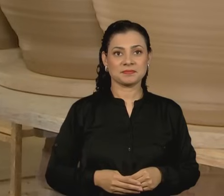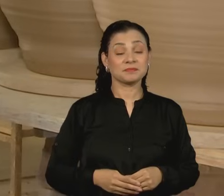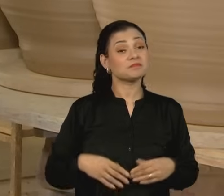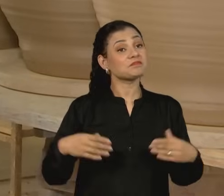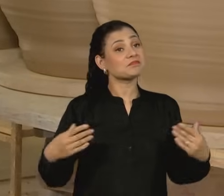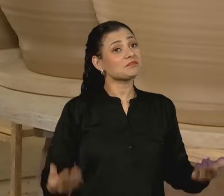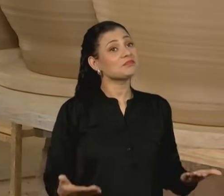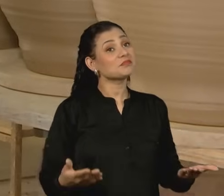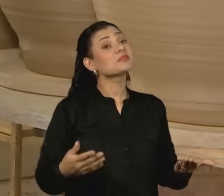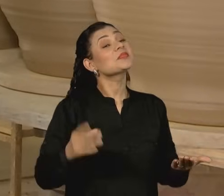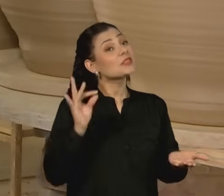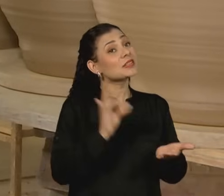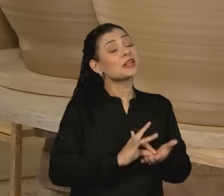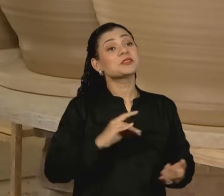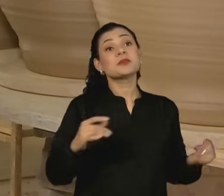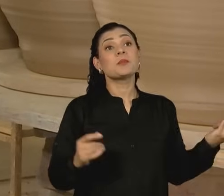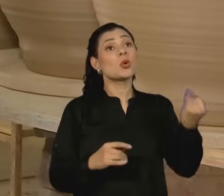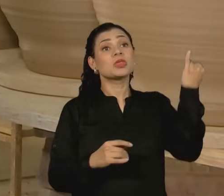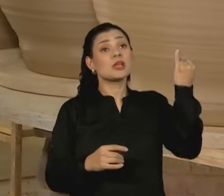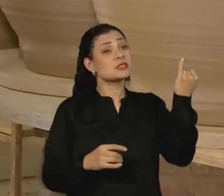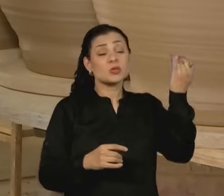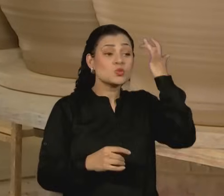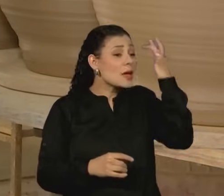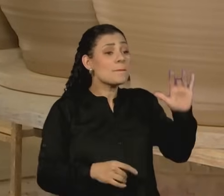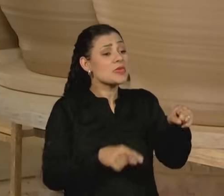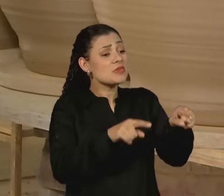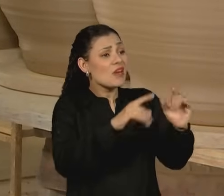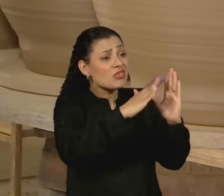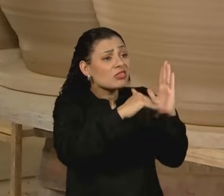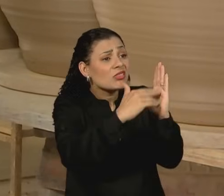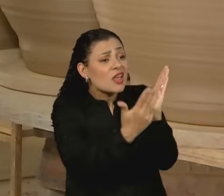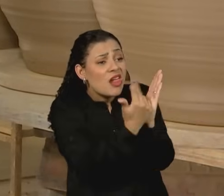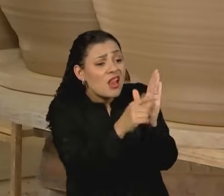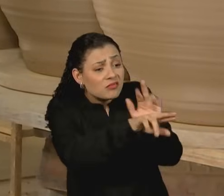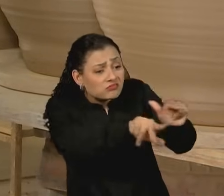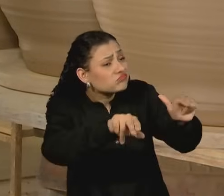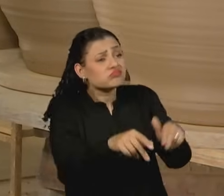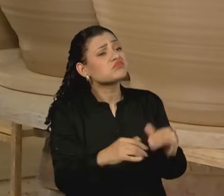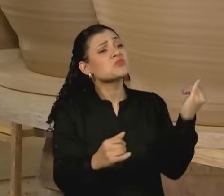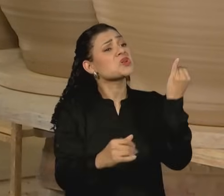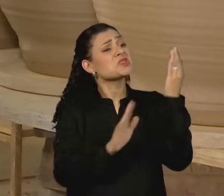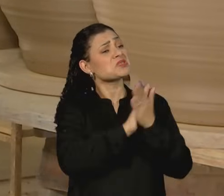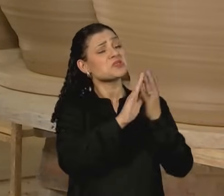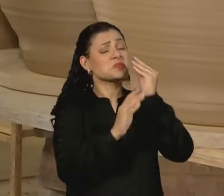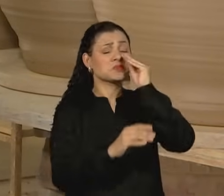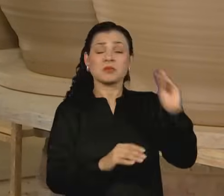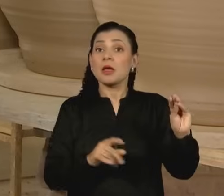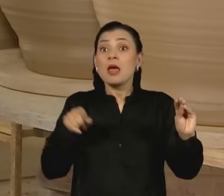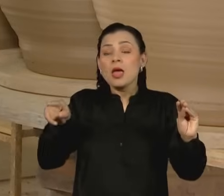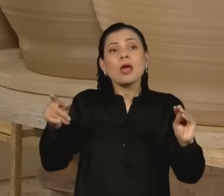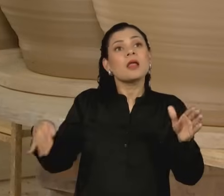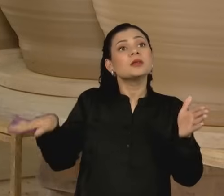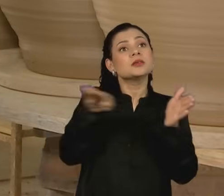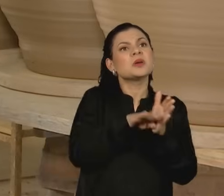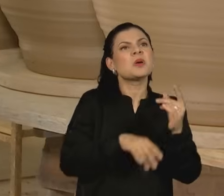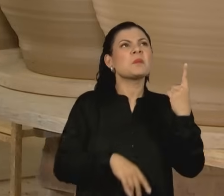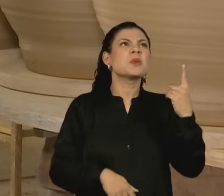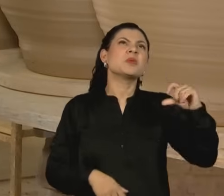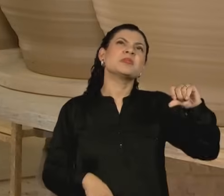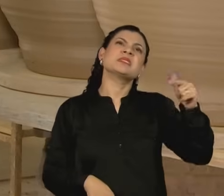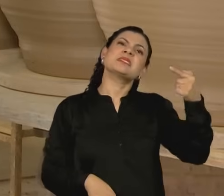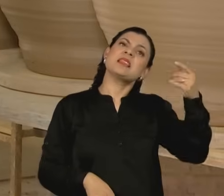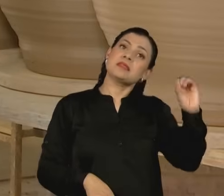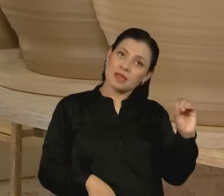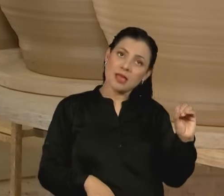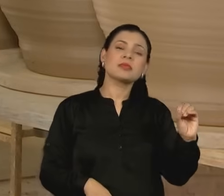Imaginar que isso não tinha importância nenhuma, né? Aí a doutora veio em 70, mais ou menos em 70